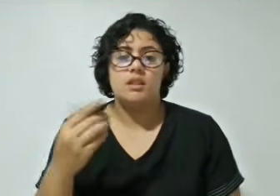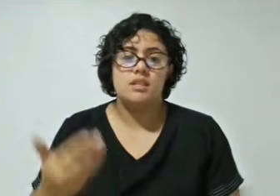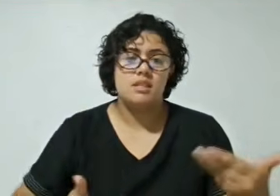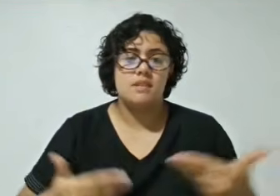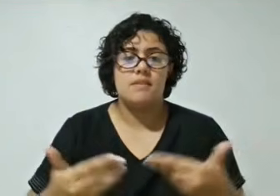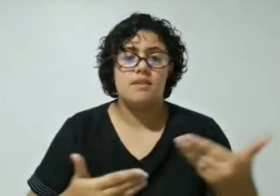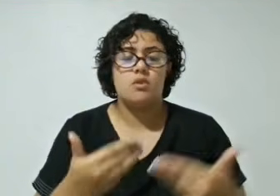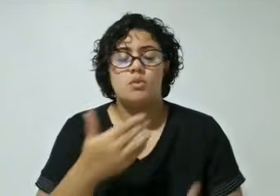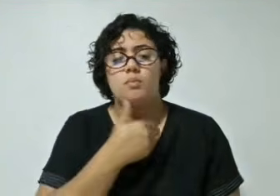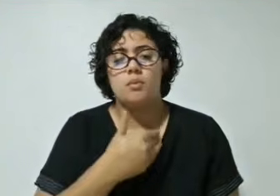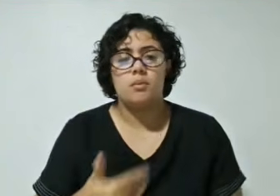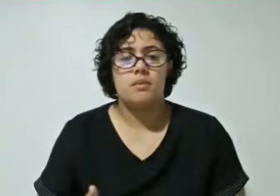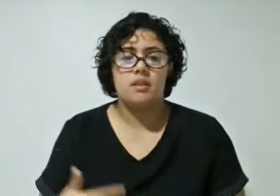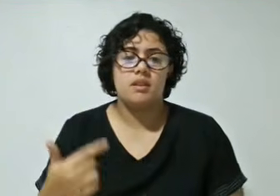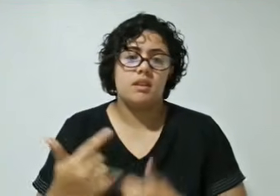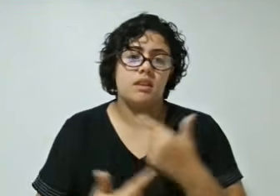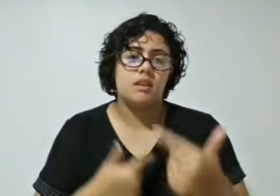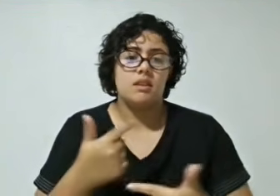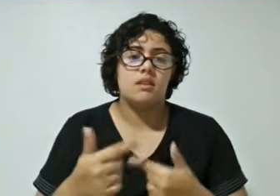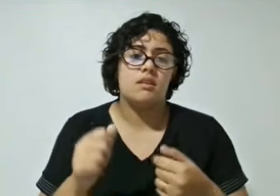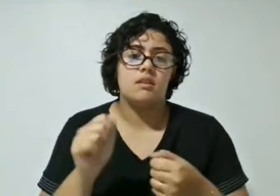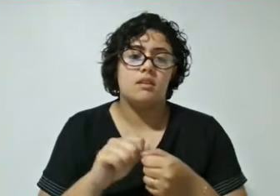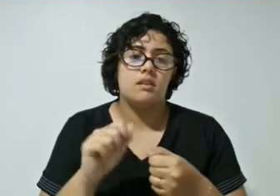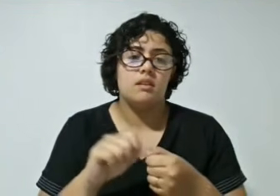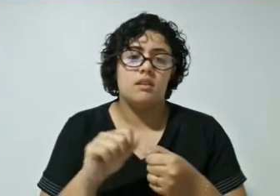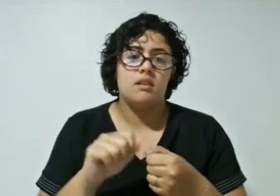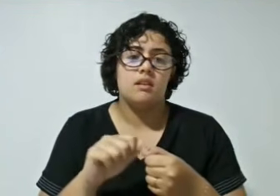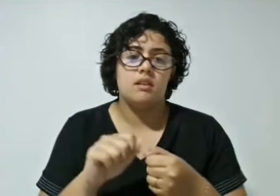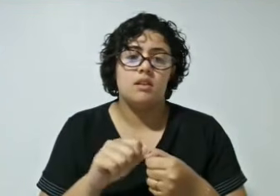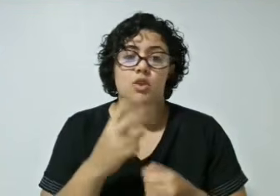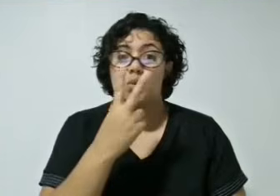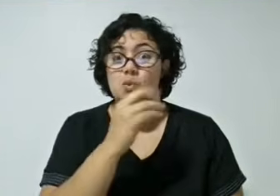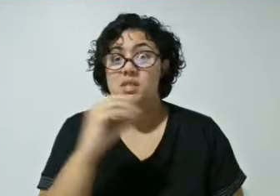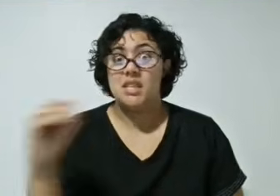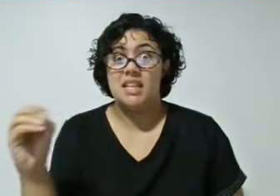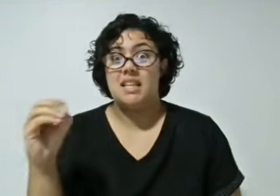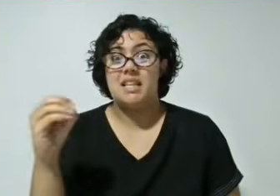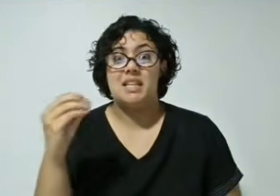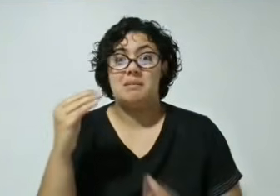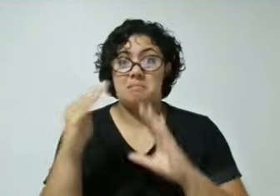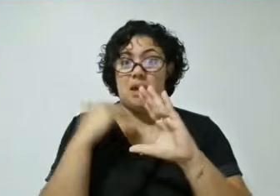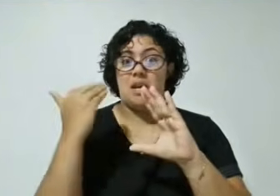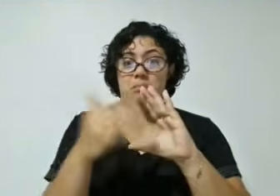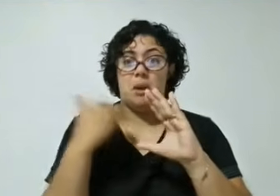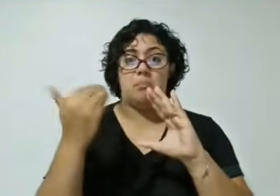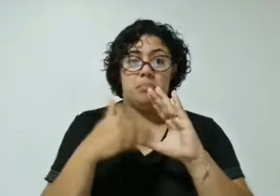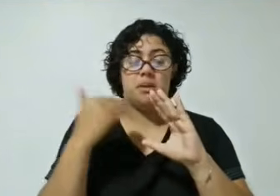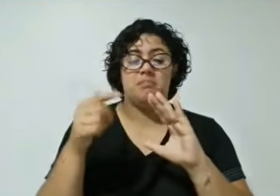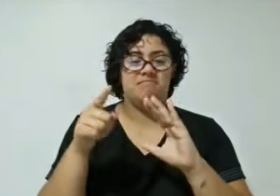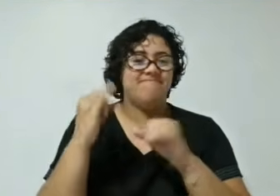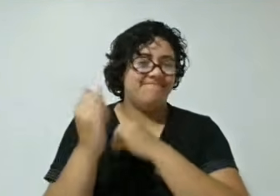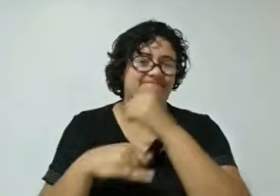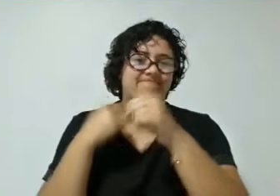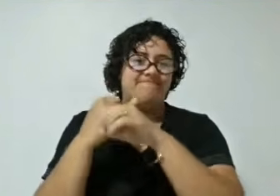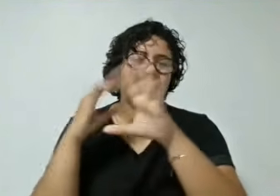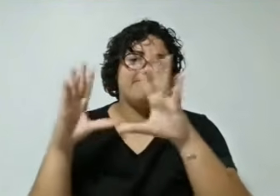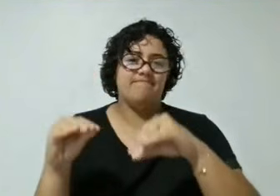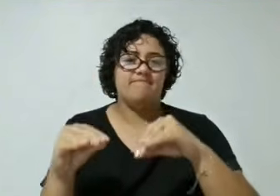fazer essa... Recebendo 200 mensagens aqui da igreja. Deixa eu só desligar, abaixar o som. Você não vai parar de